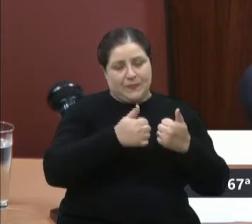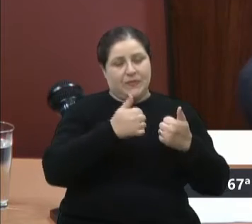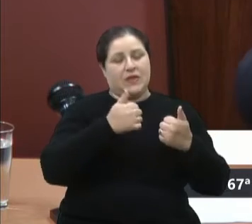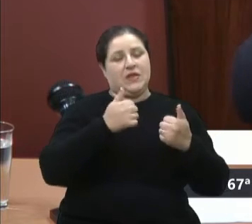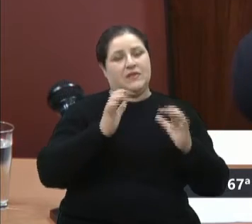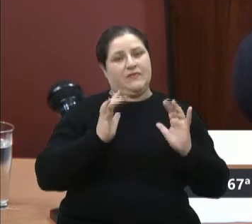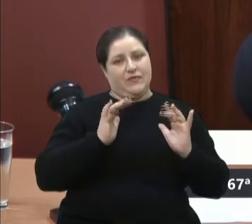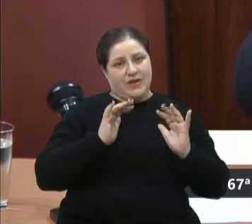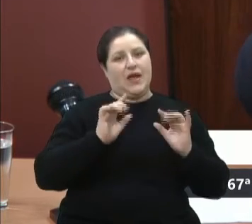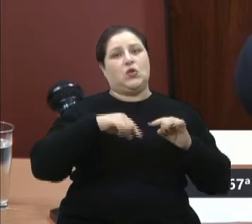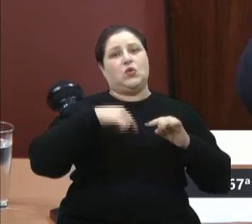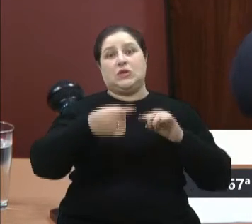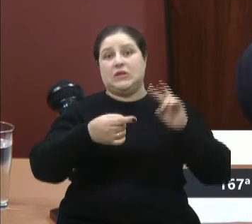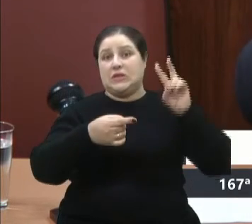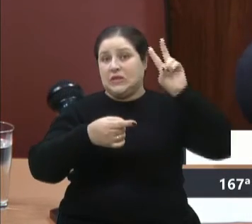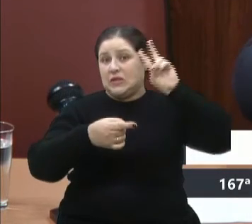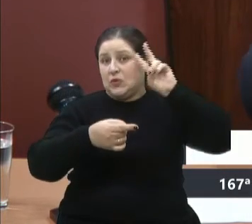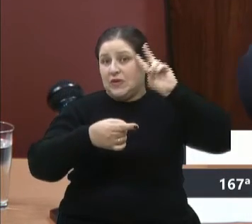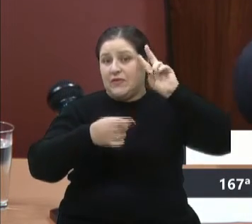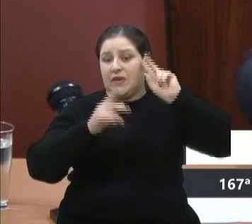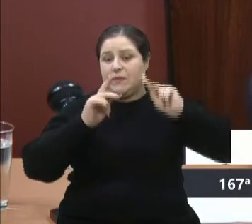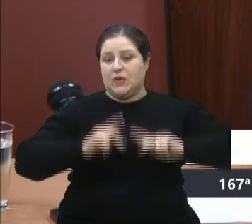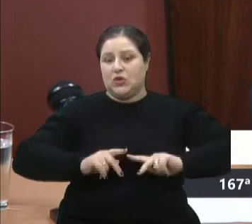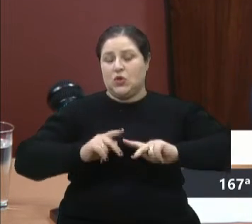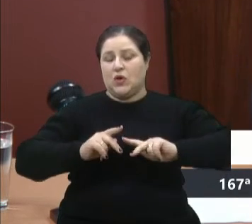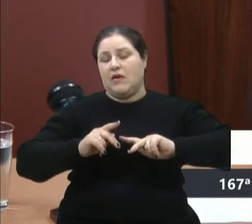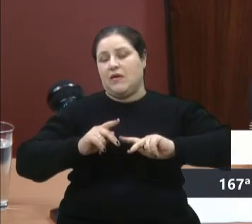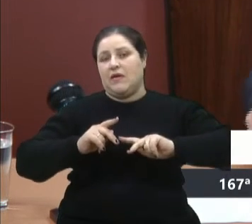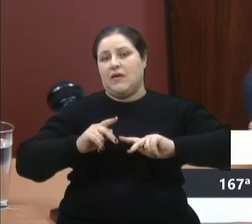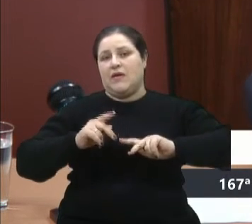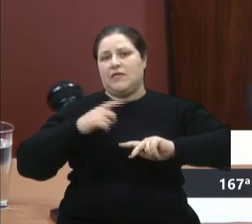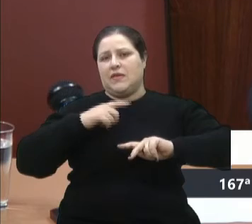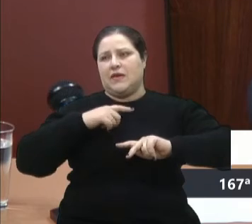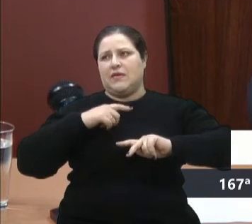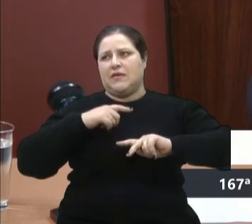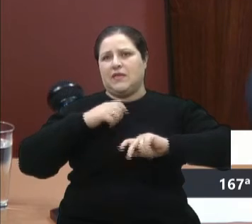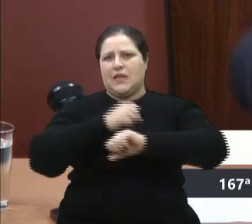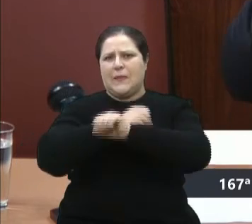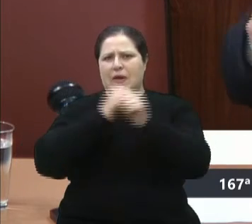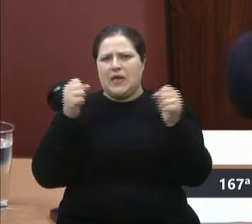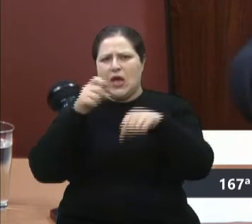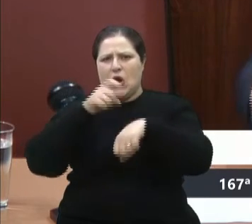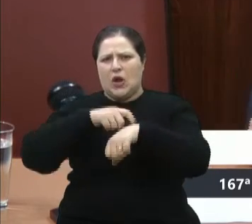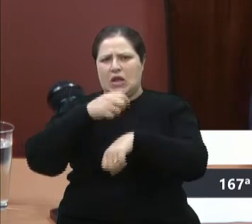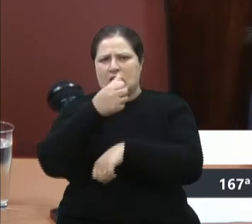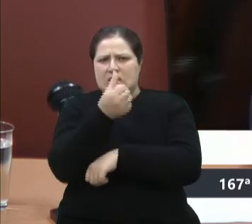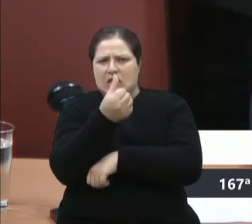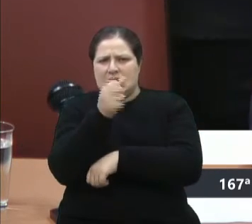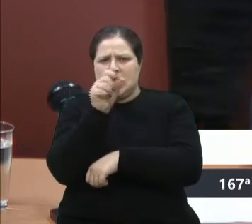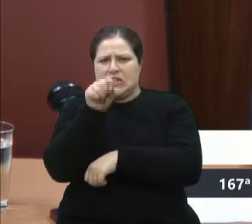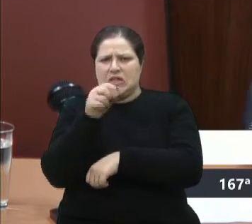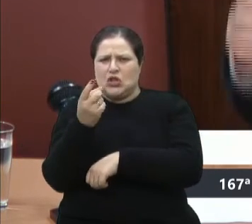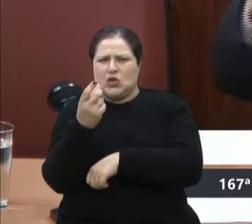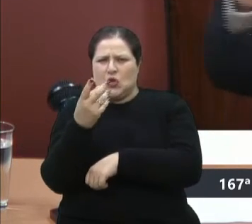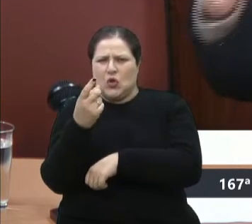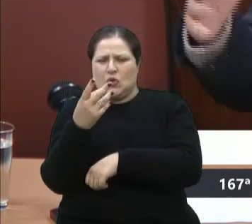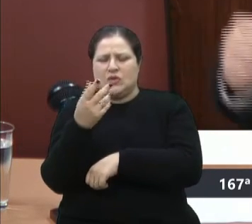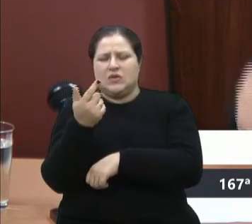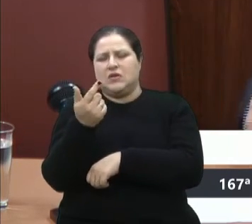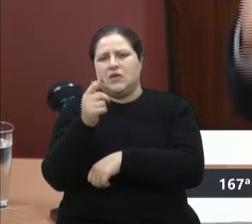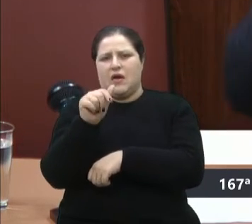às 6h12, enfim, é um horário quebrado, né, o ônibus, da manhã, e chegar atrasada no trabalho. Leva mais